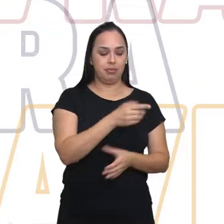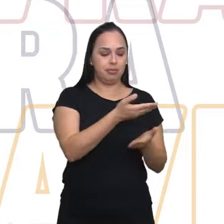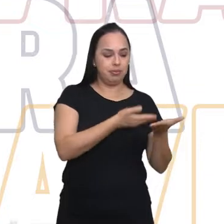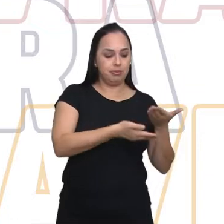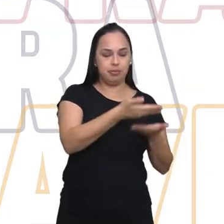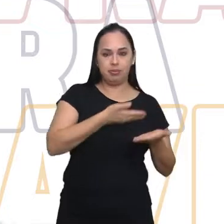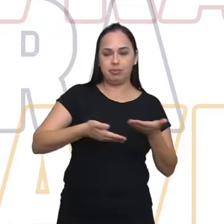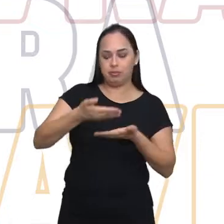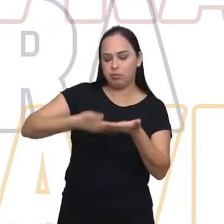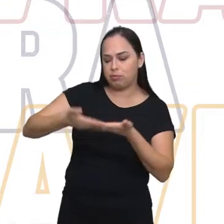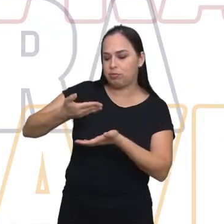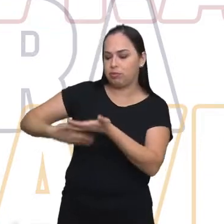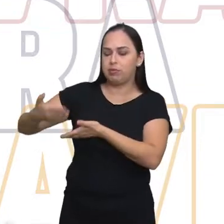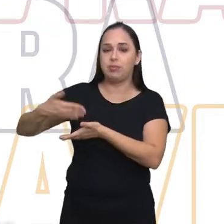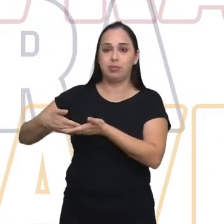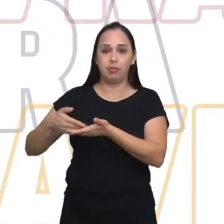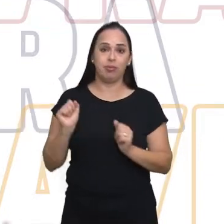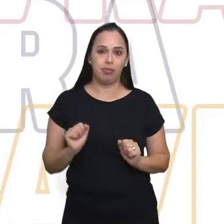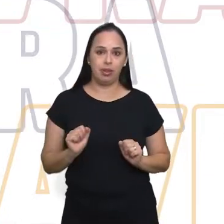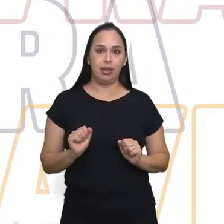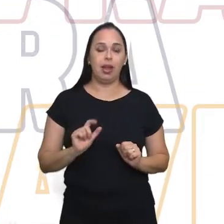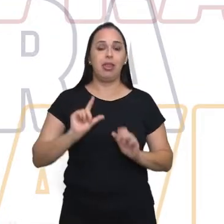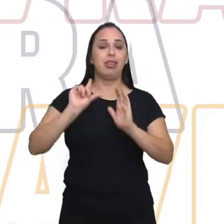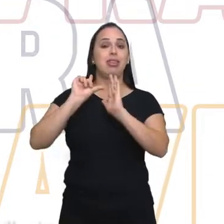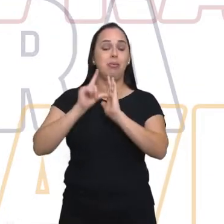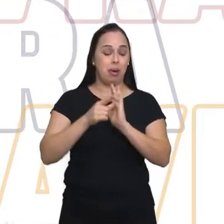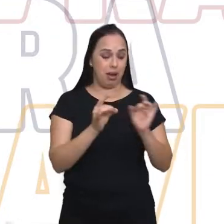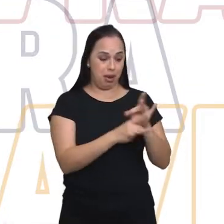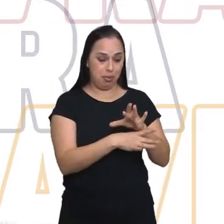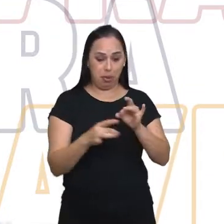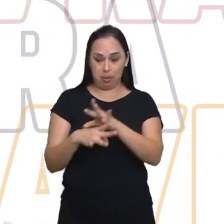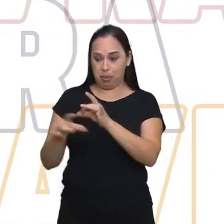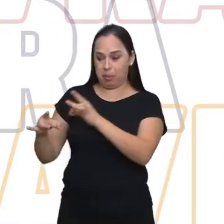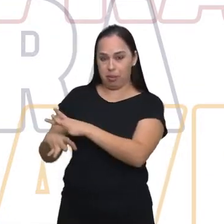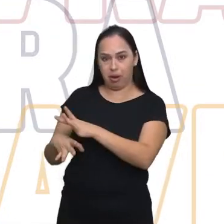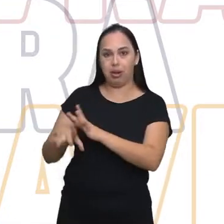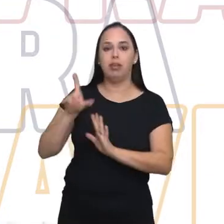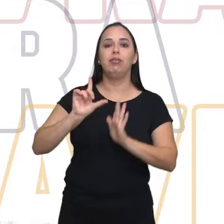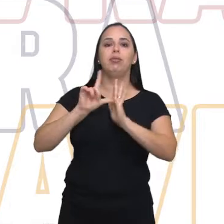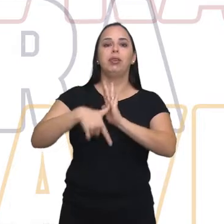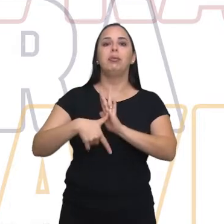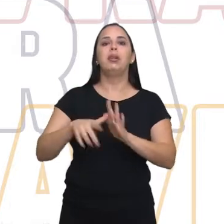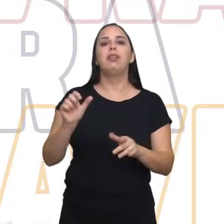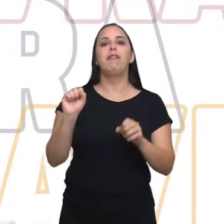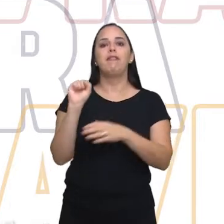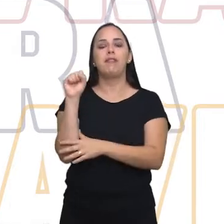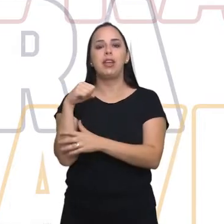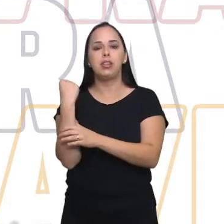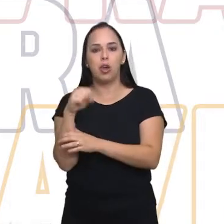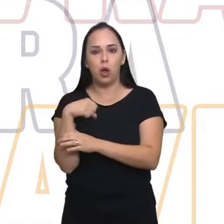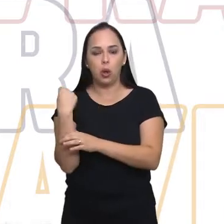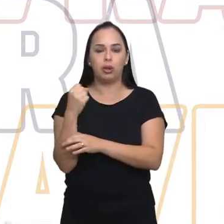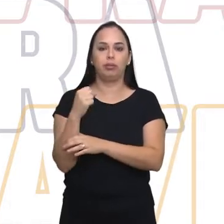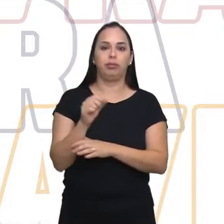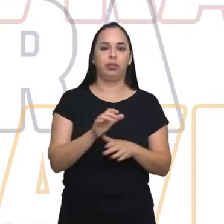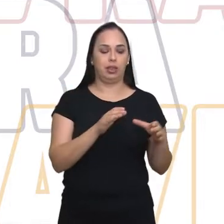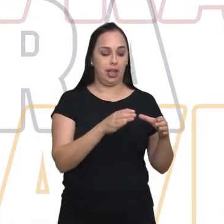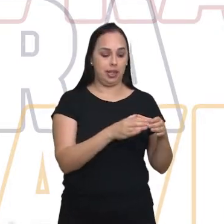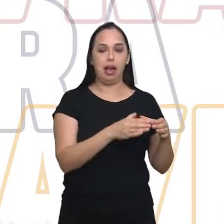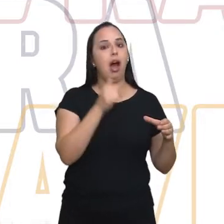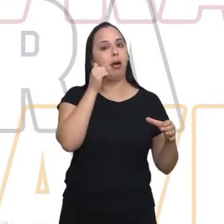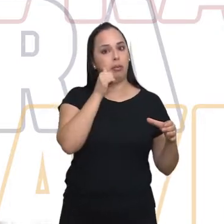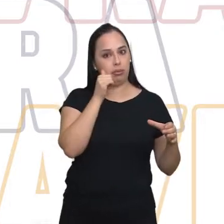o usuário ele vai para a fisioterapia e a drenagem linfática. Esses grupos são todos